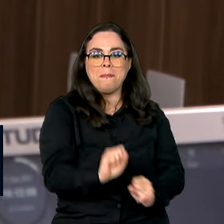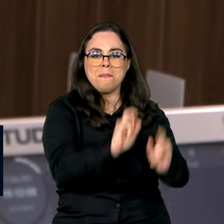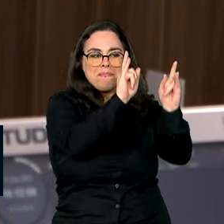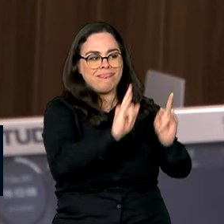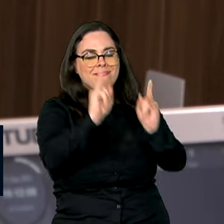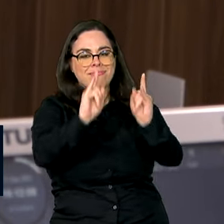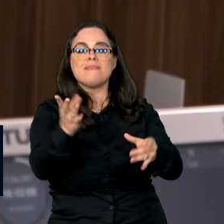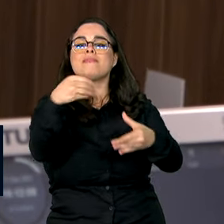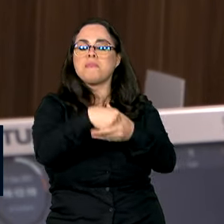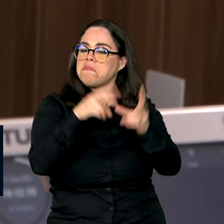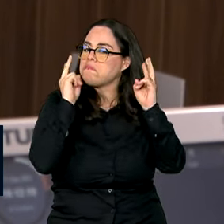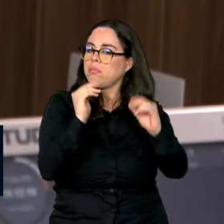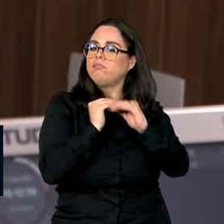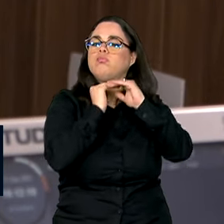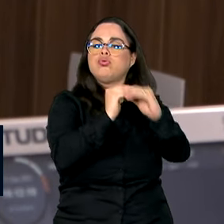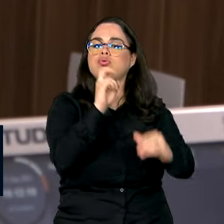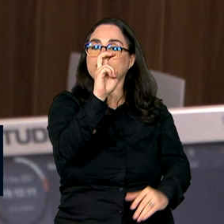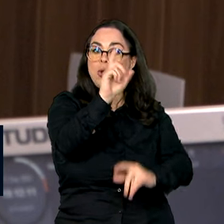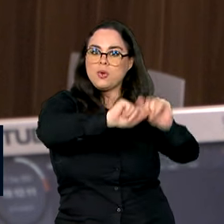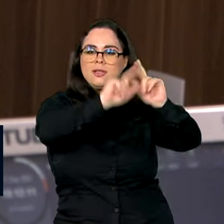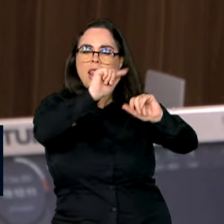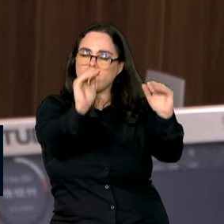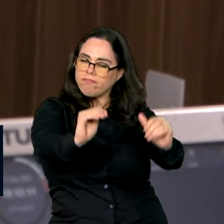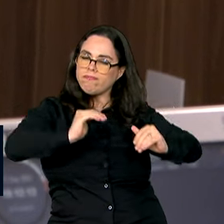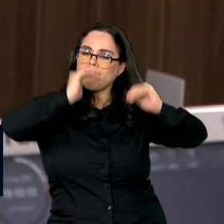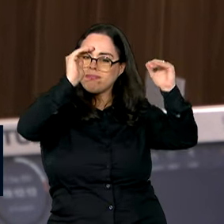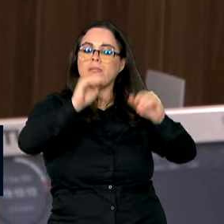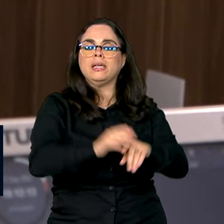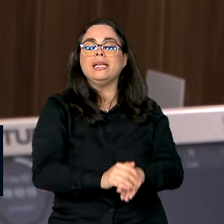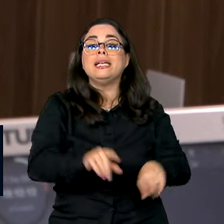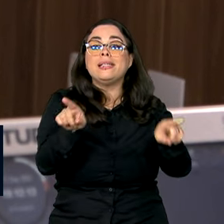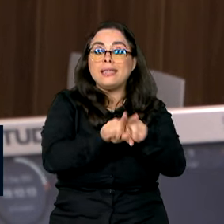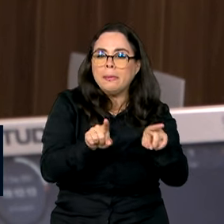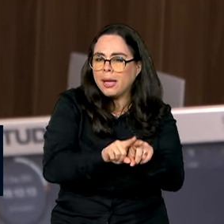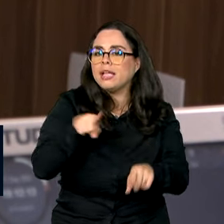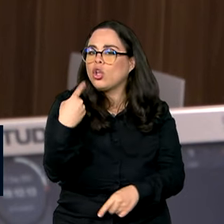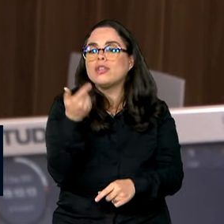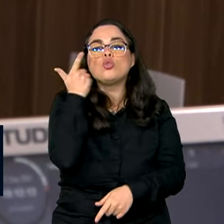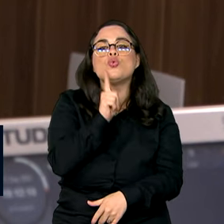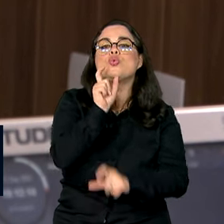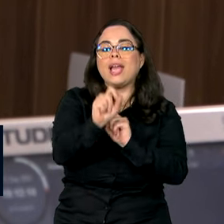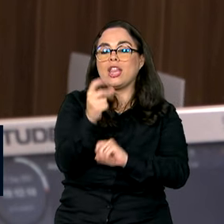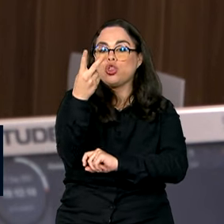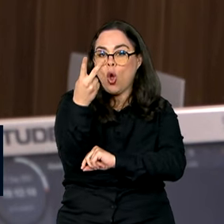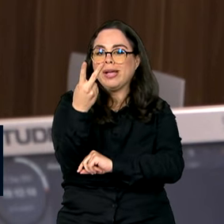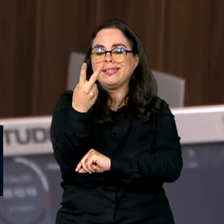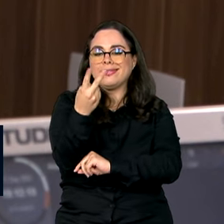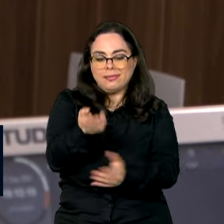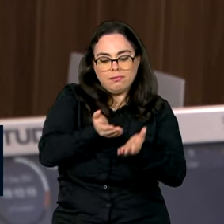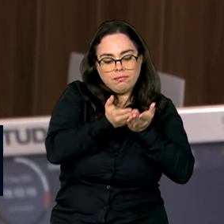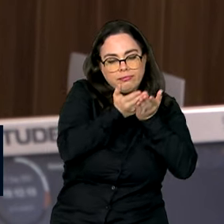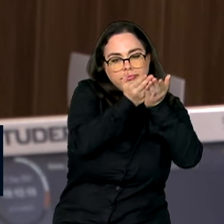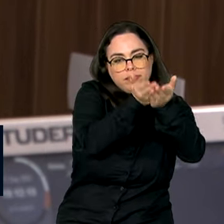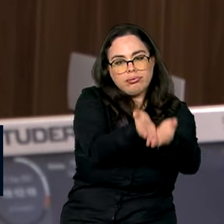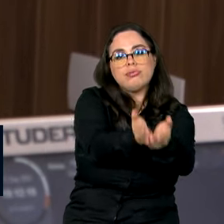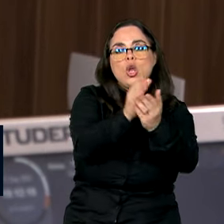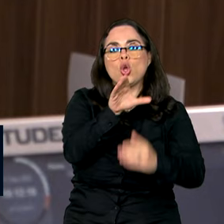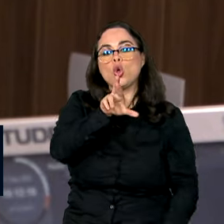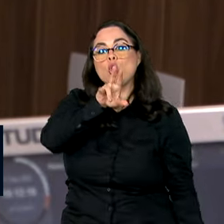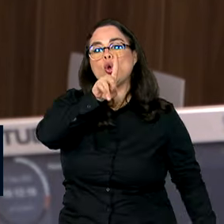também no padrão 5 estrelas. E 2 navios cruzeiro que nós estamos já planejado já para trazê-los.